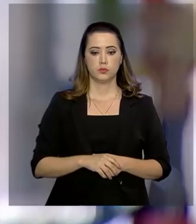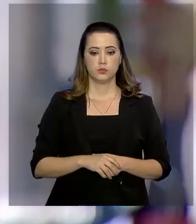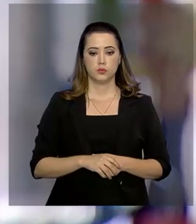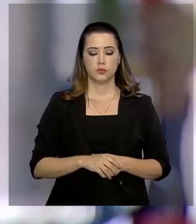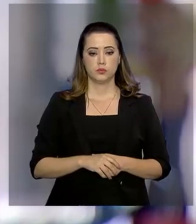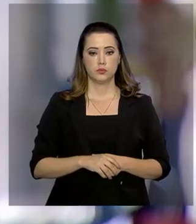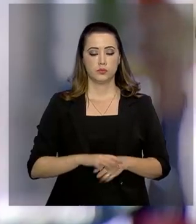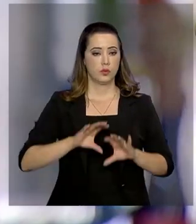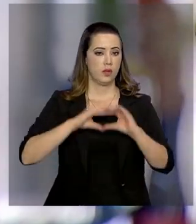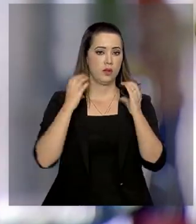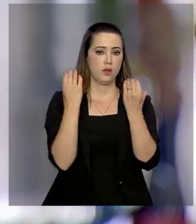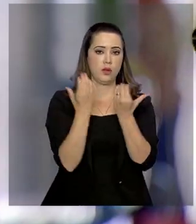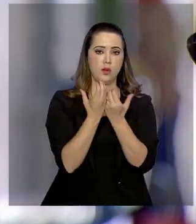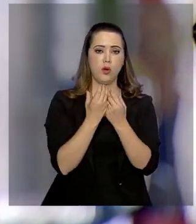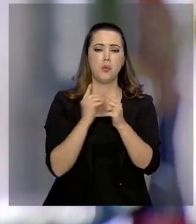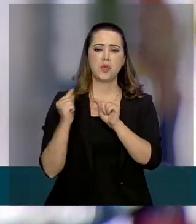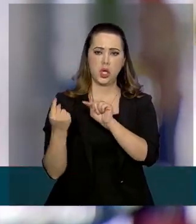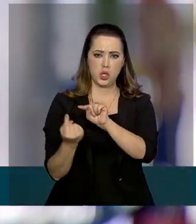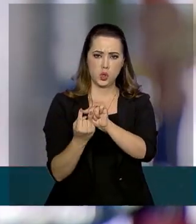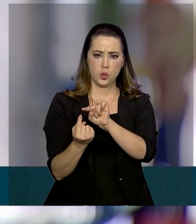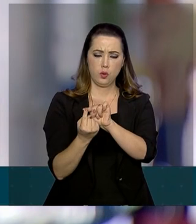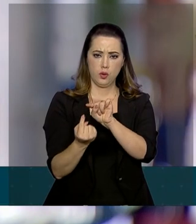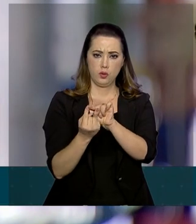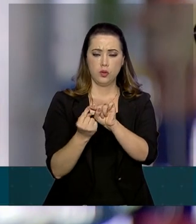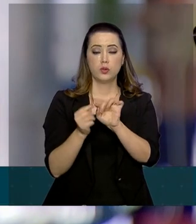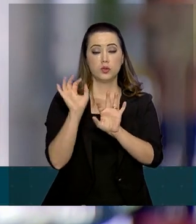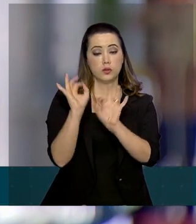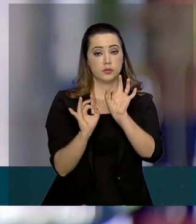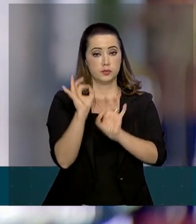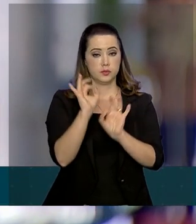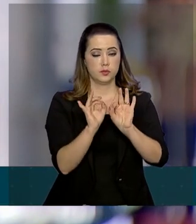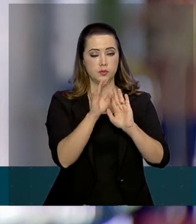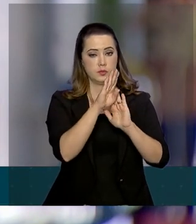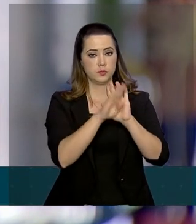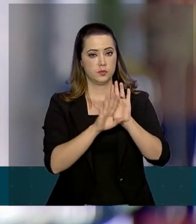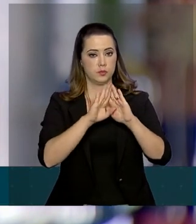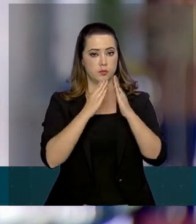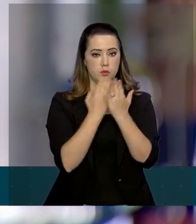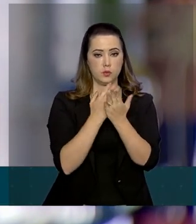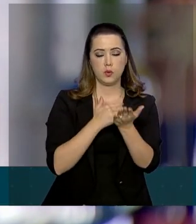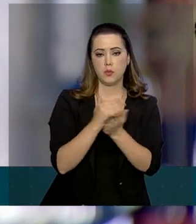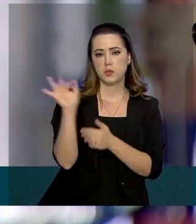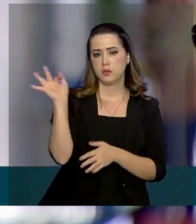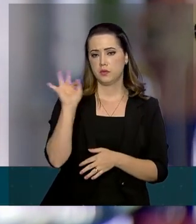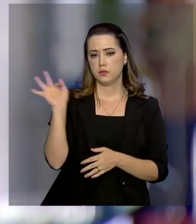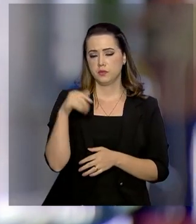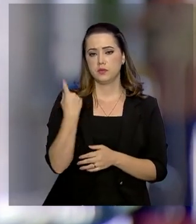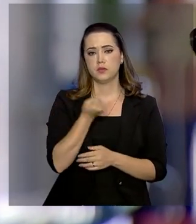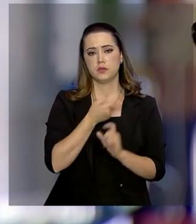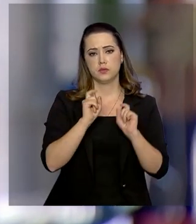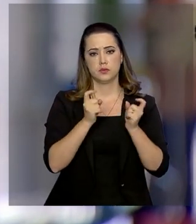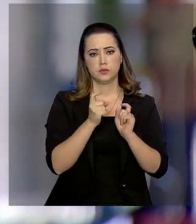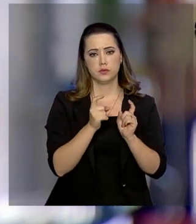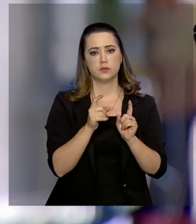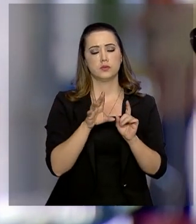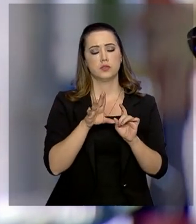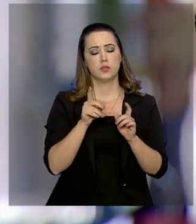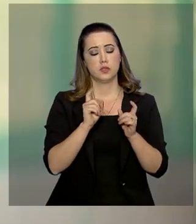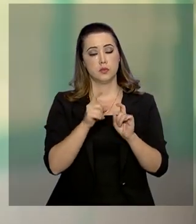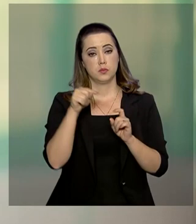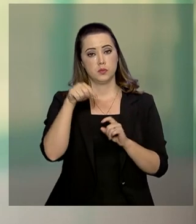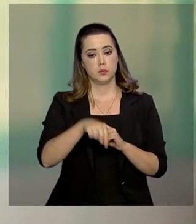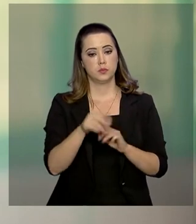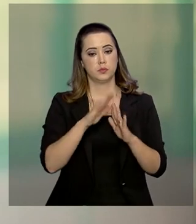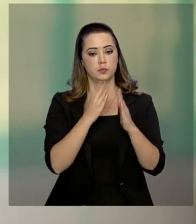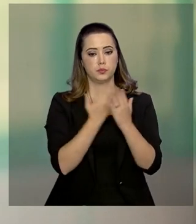A comunidade foi favorável a ter o projeto na escola. Então, desde fevereiro que a gente está com a gestão compartilhada nessa escola.